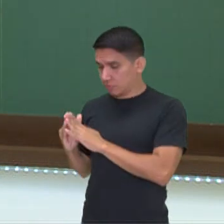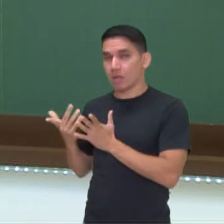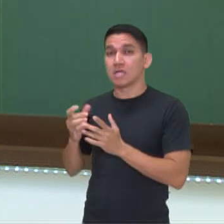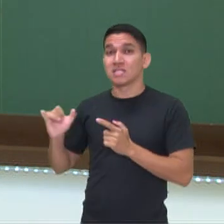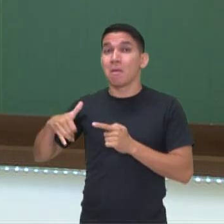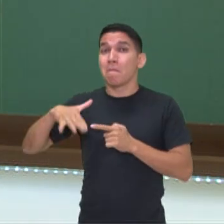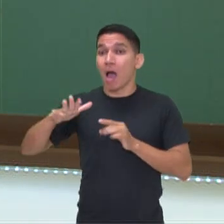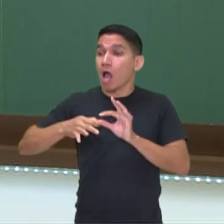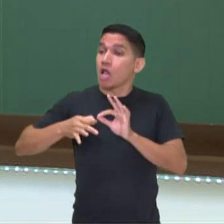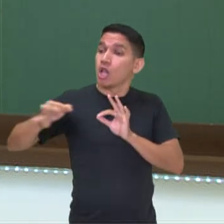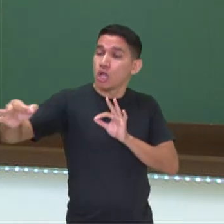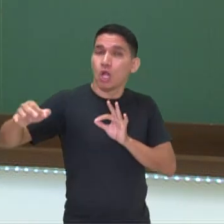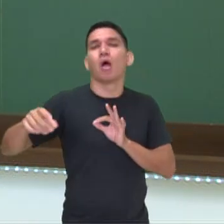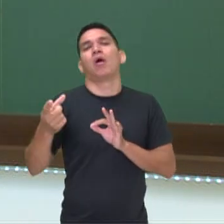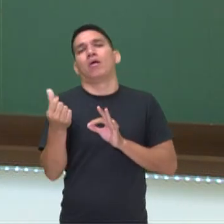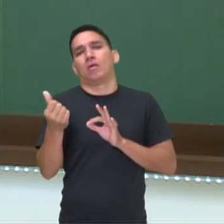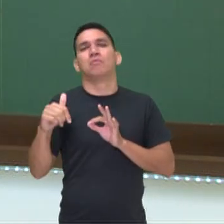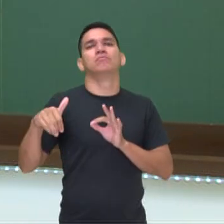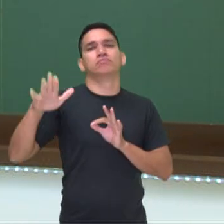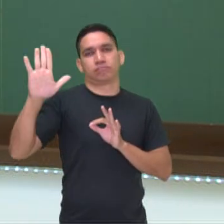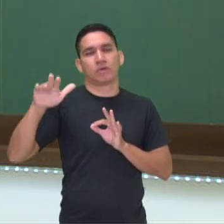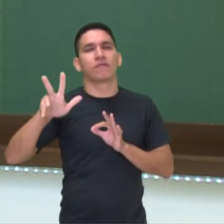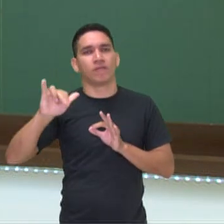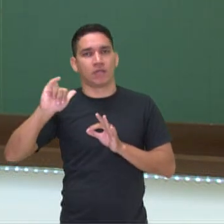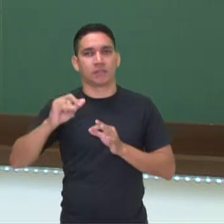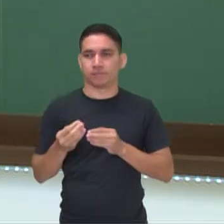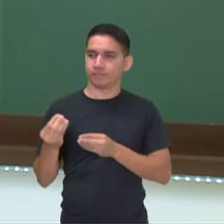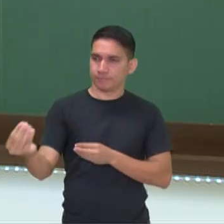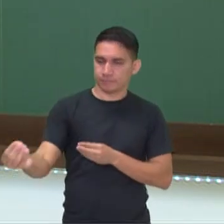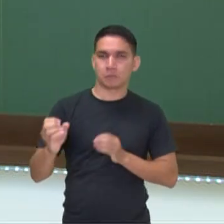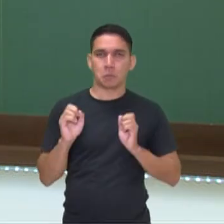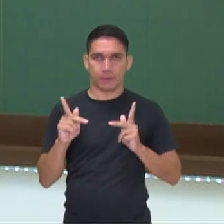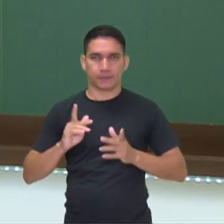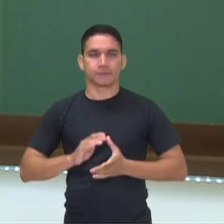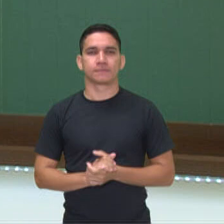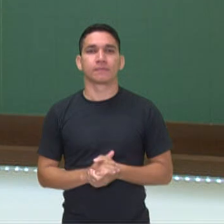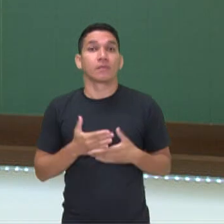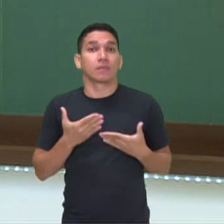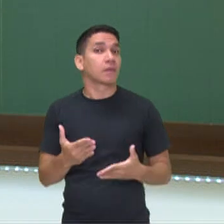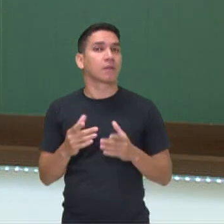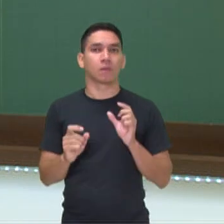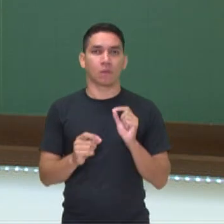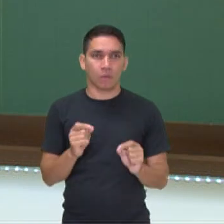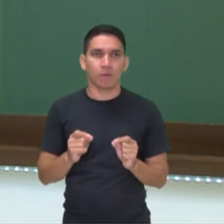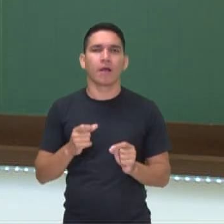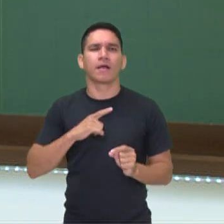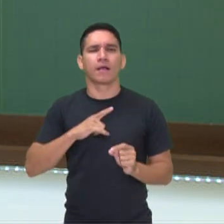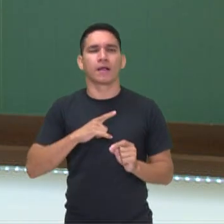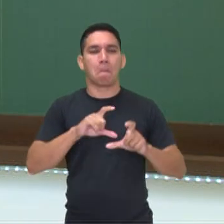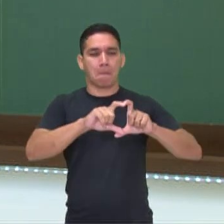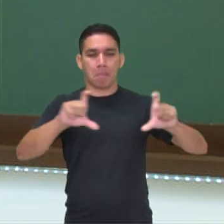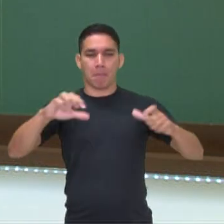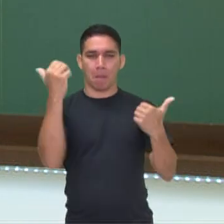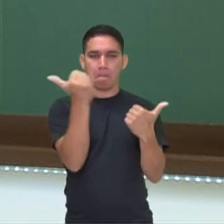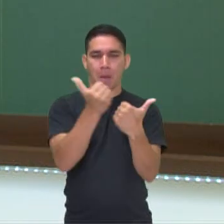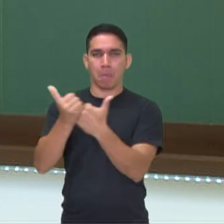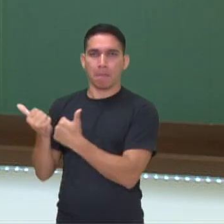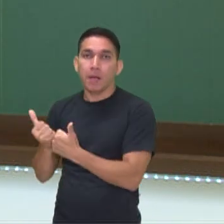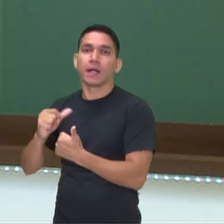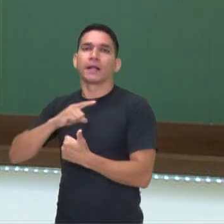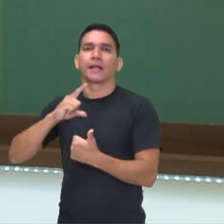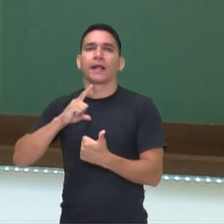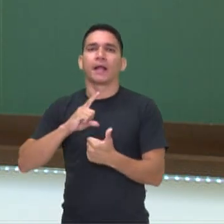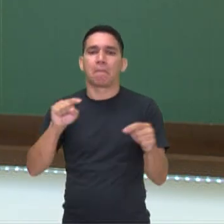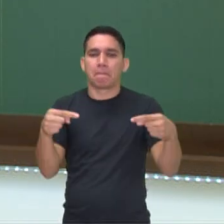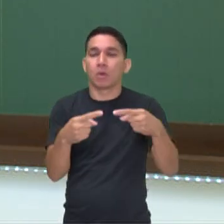longe, maiorzinho, né? Maior será essa taxa de entrega, tá bom, galera? Aí, né, fazendo isso, nós vamos